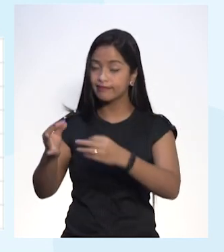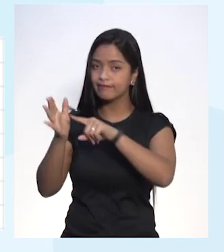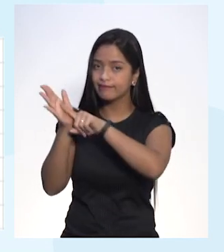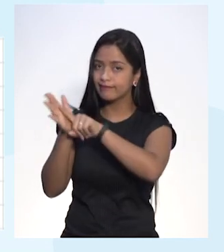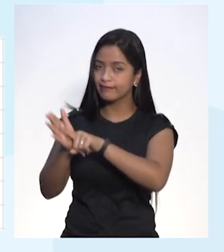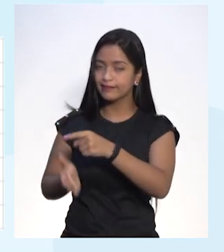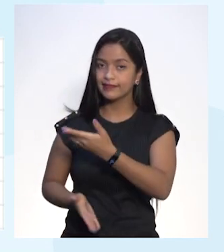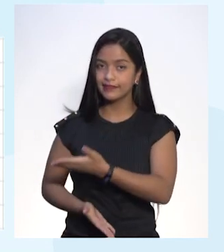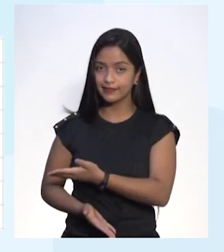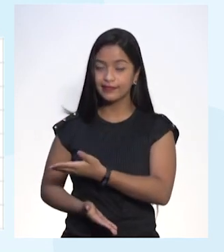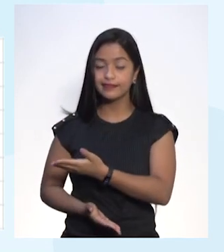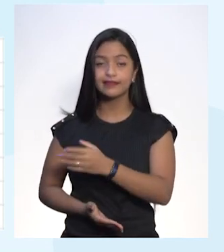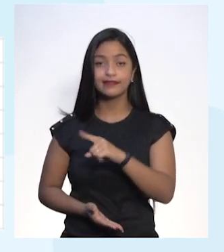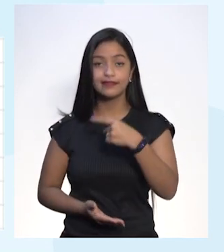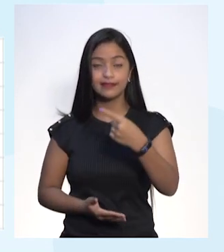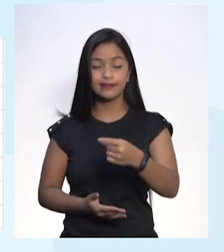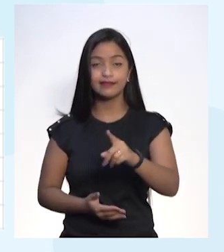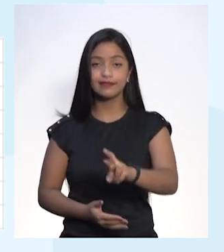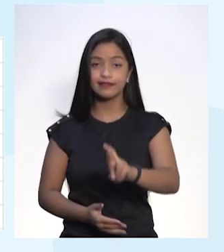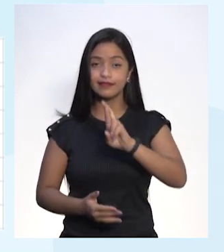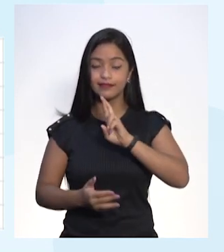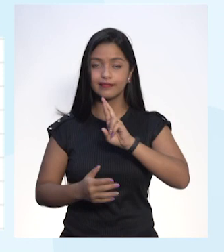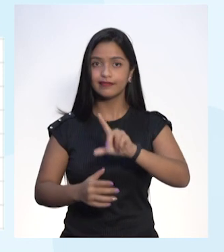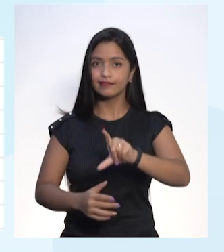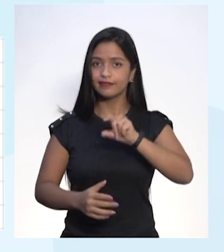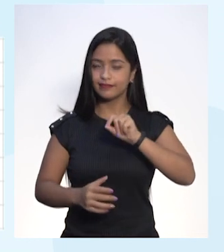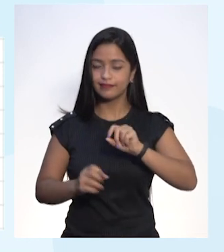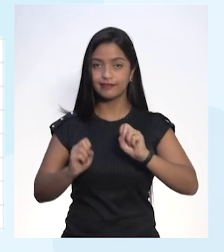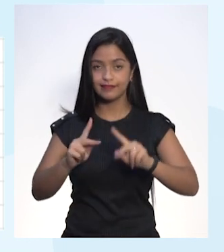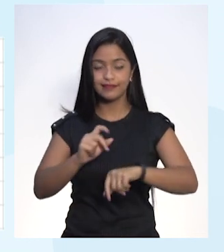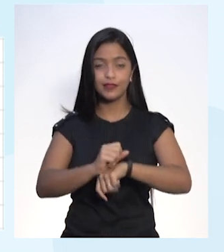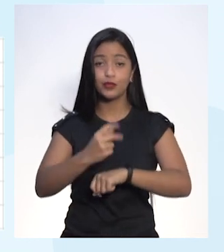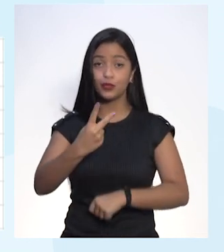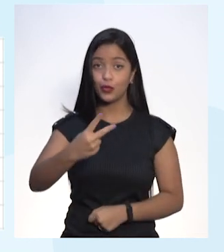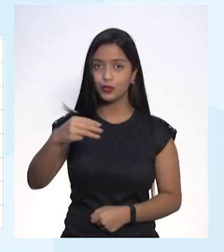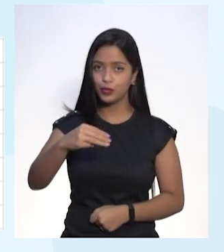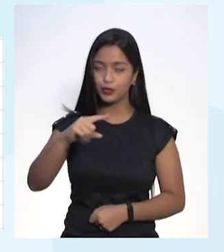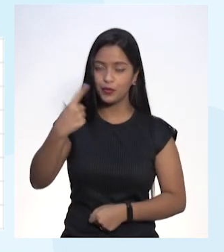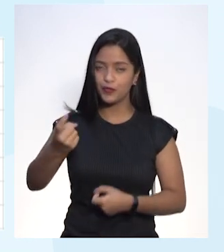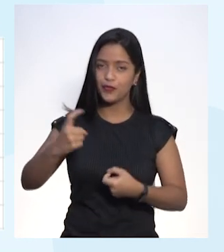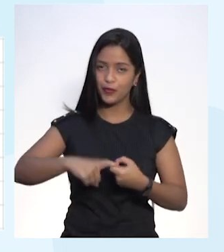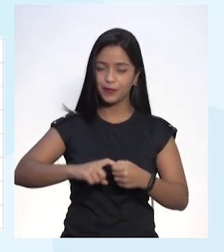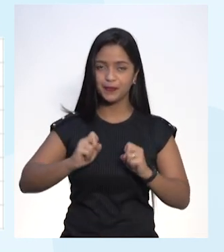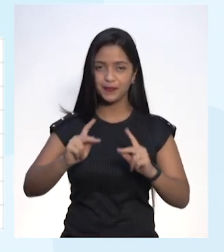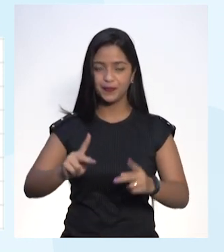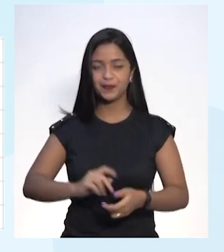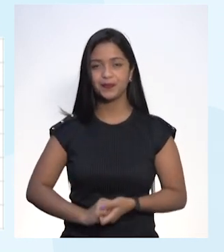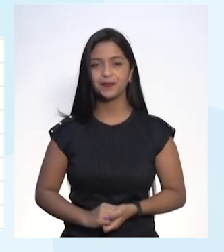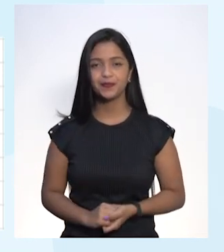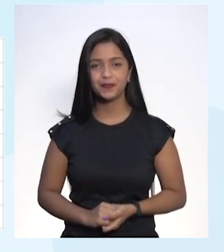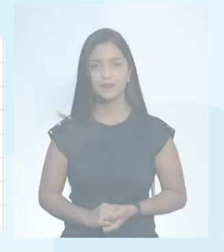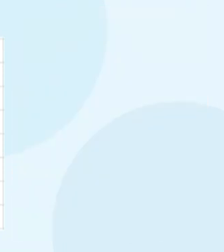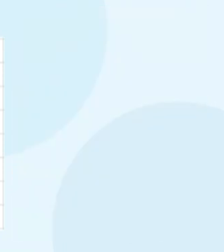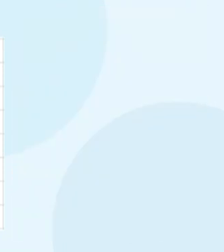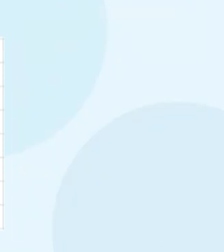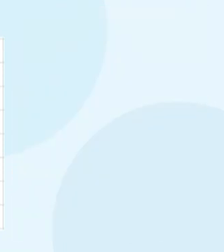observar a figura e nos assinalar a resposta. 2 minutinhos, já retornamos. Até já, Lê.